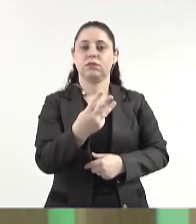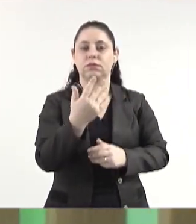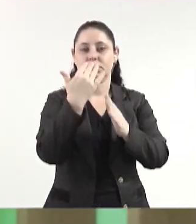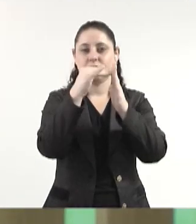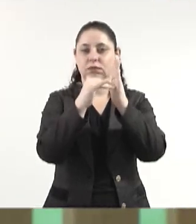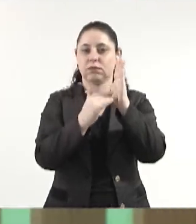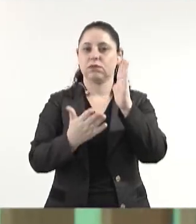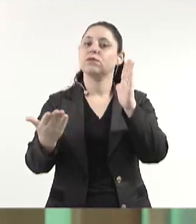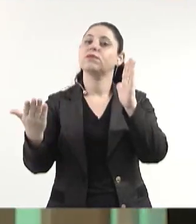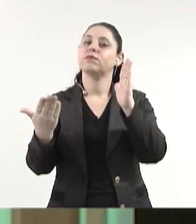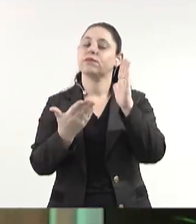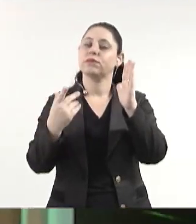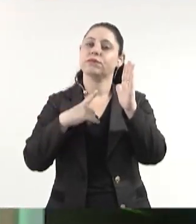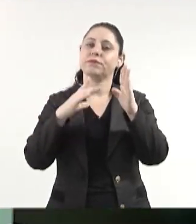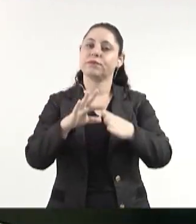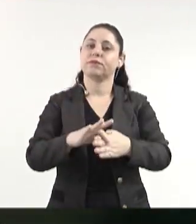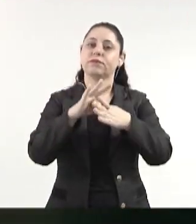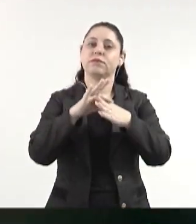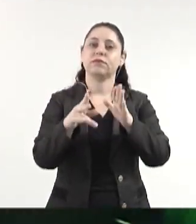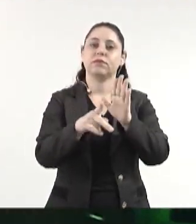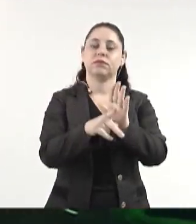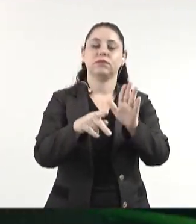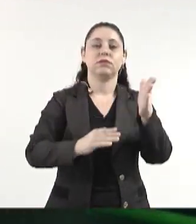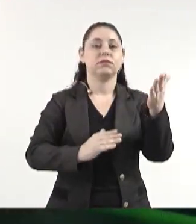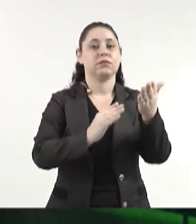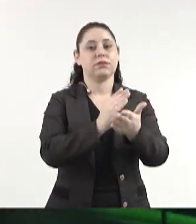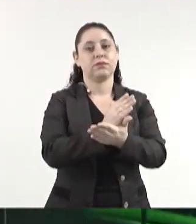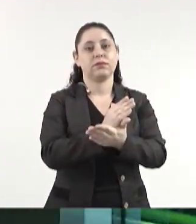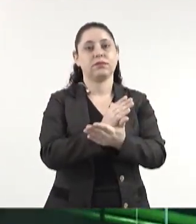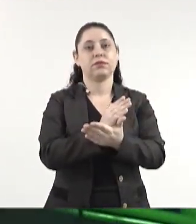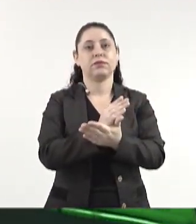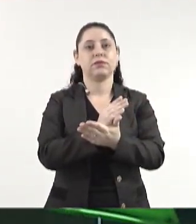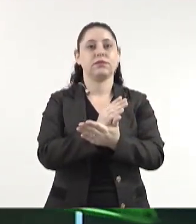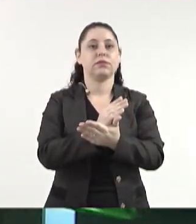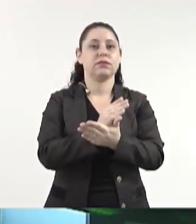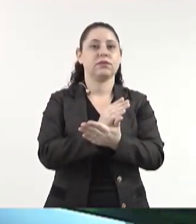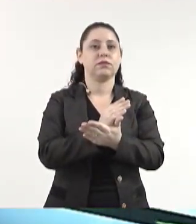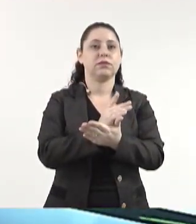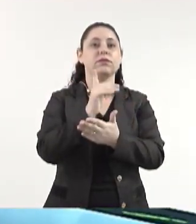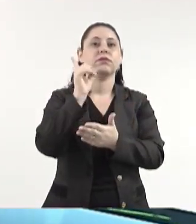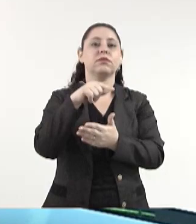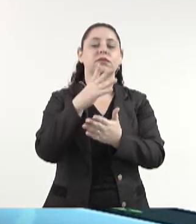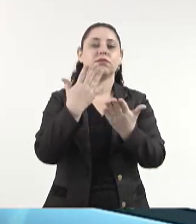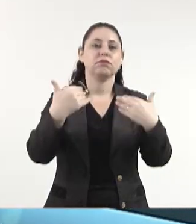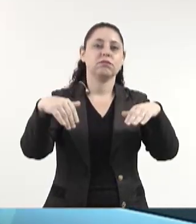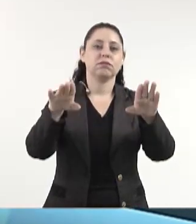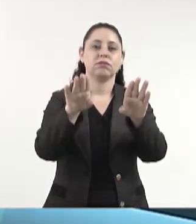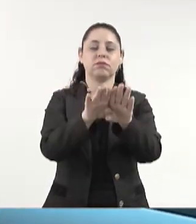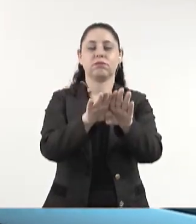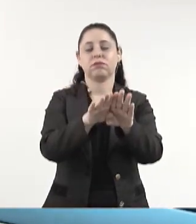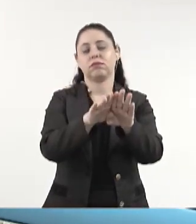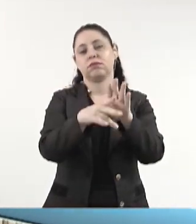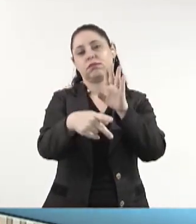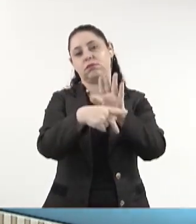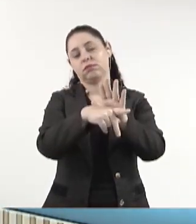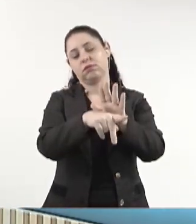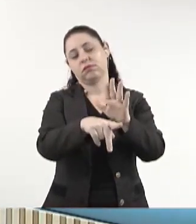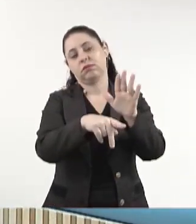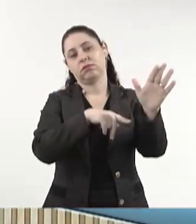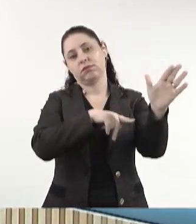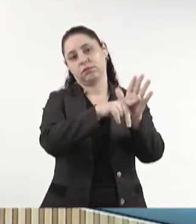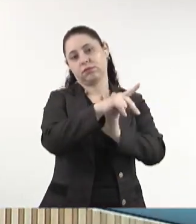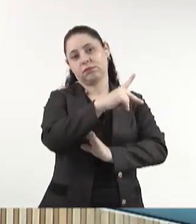de hoje, né? O grande destaque ficou aí para aprovação daquela equiparação das carreiras de peritos